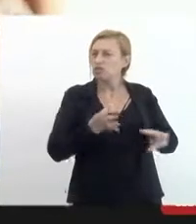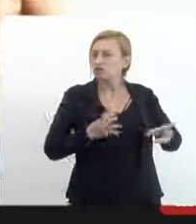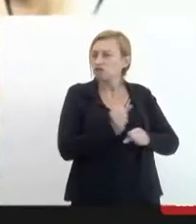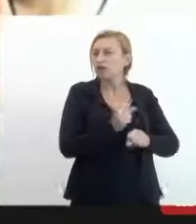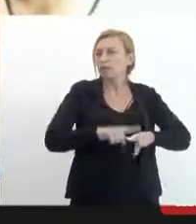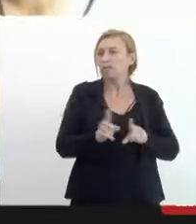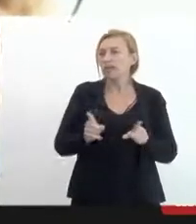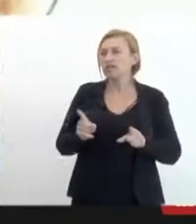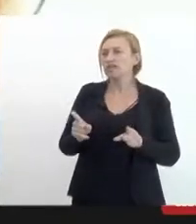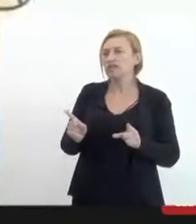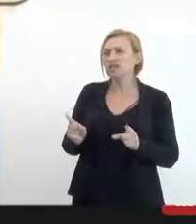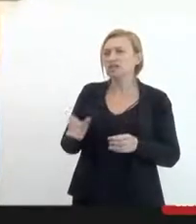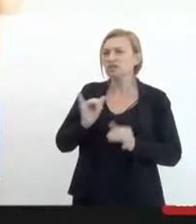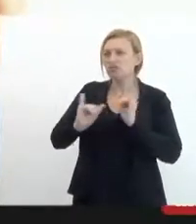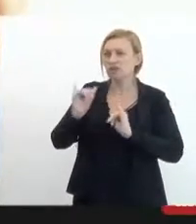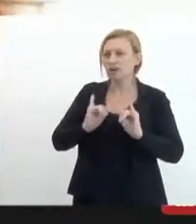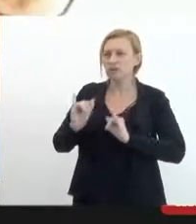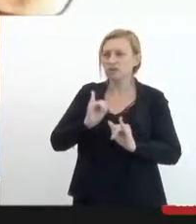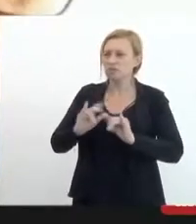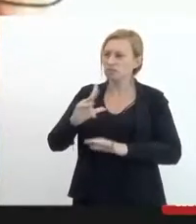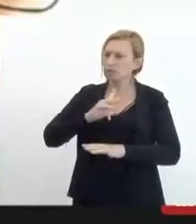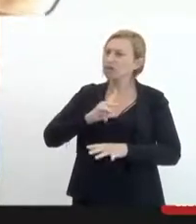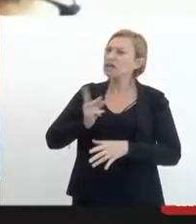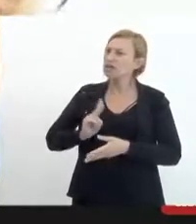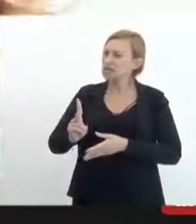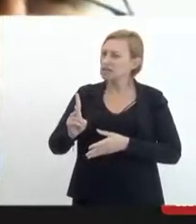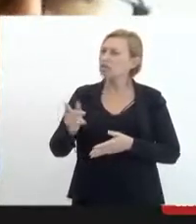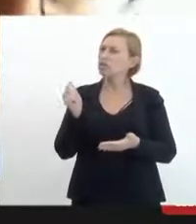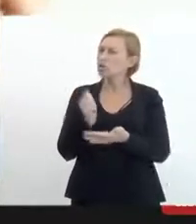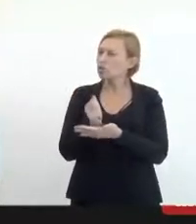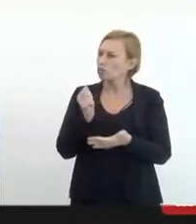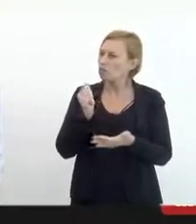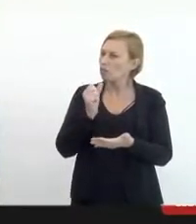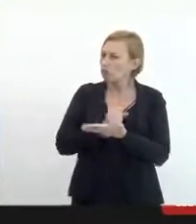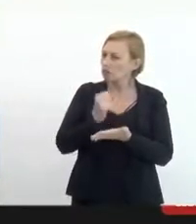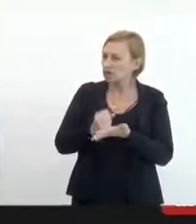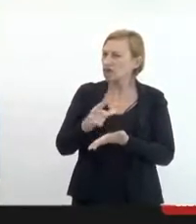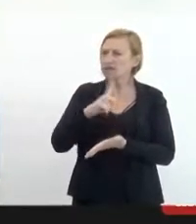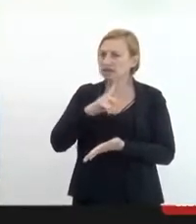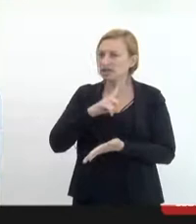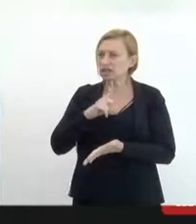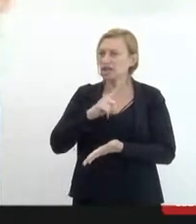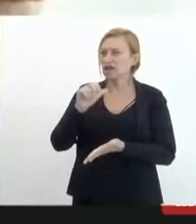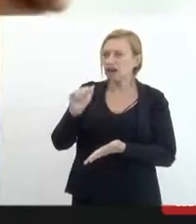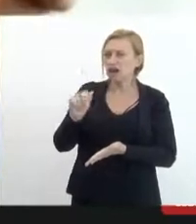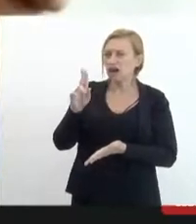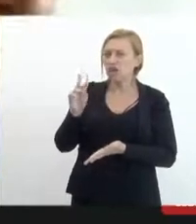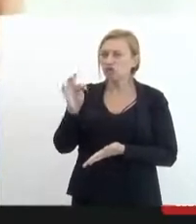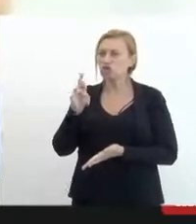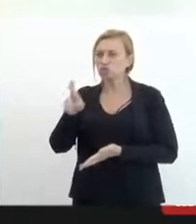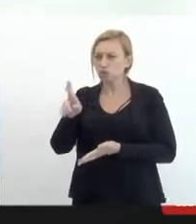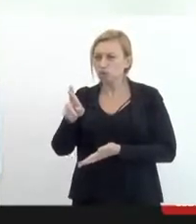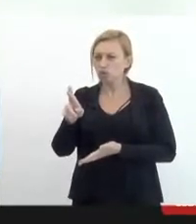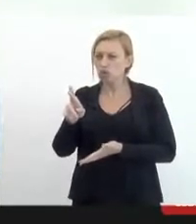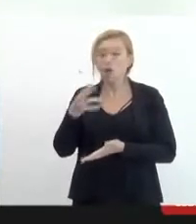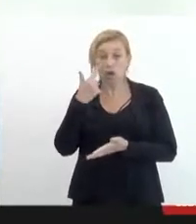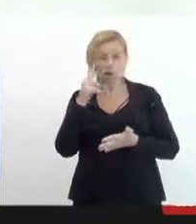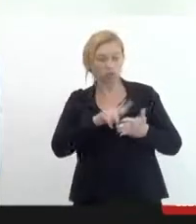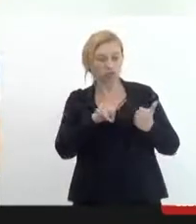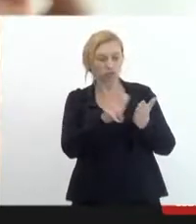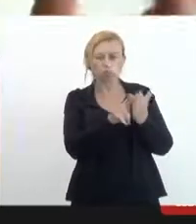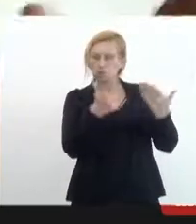auditoria privada. Os senhores sempre contratam um auditor, eu sei porque eu já vi nos jornais um auditor, não sei